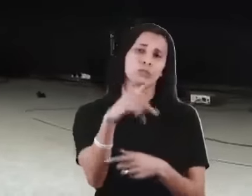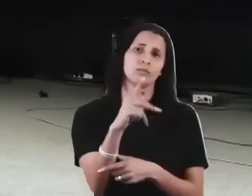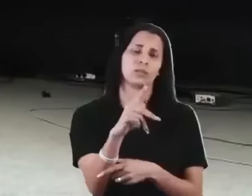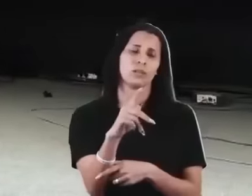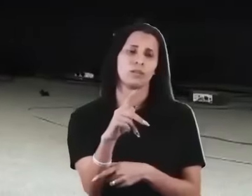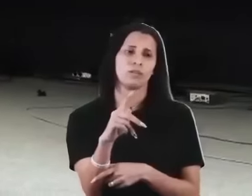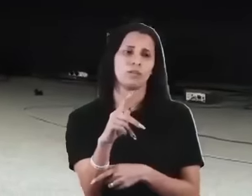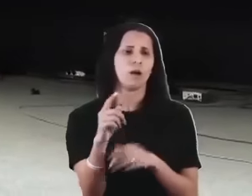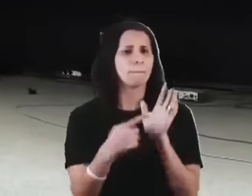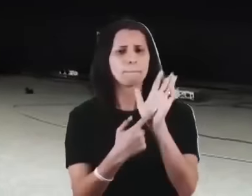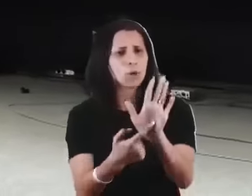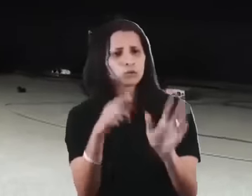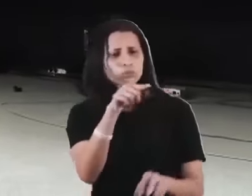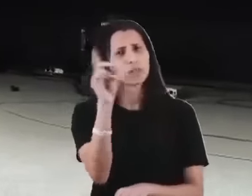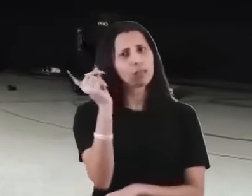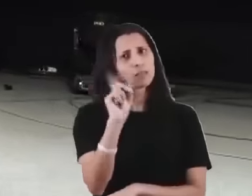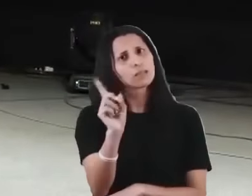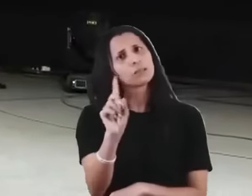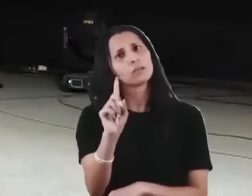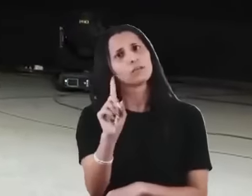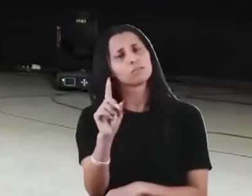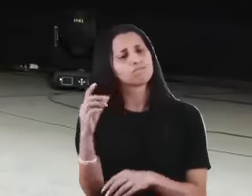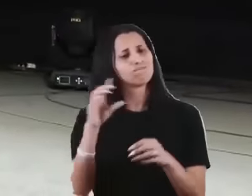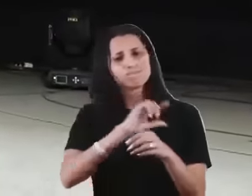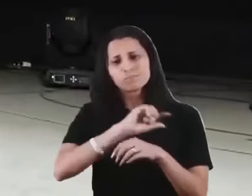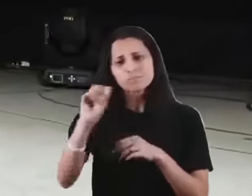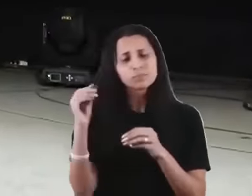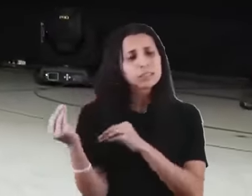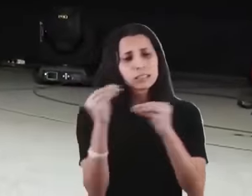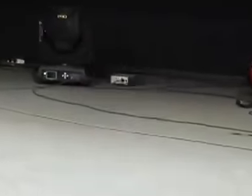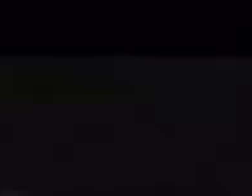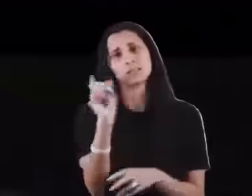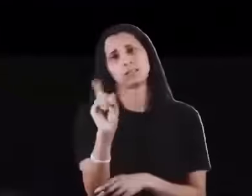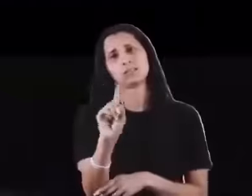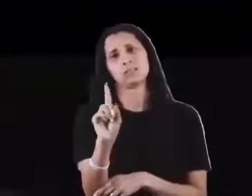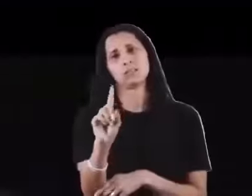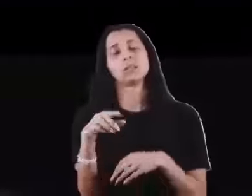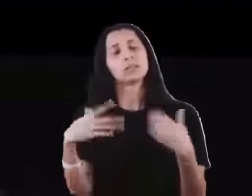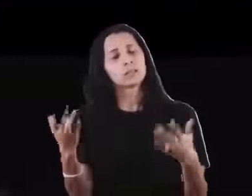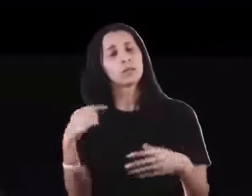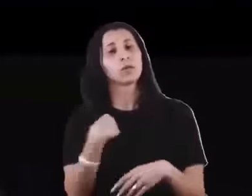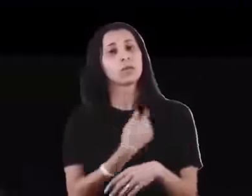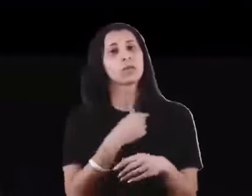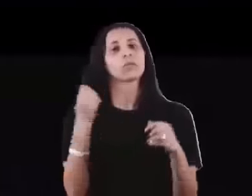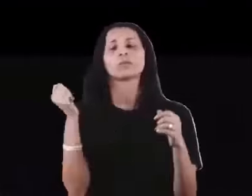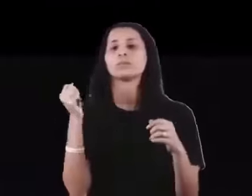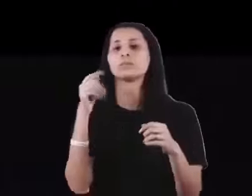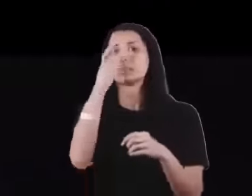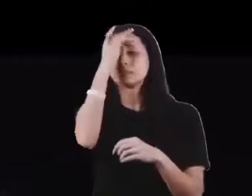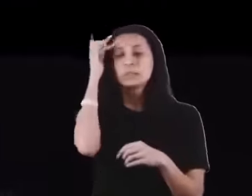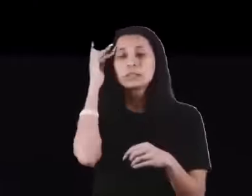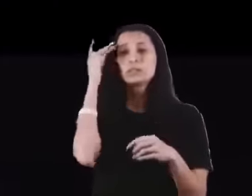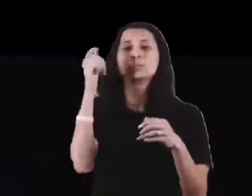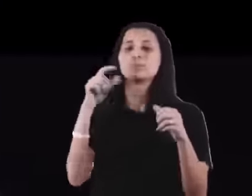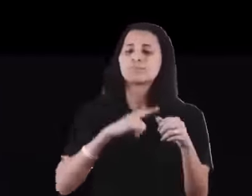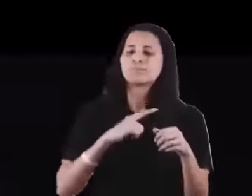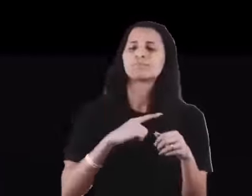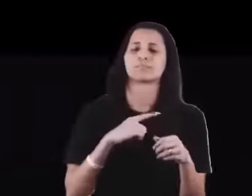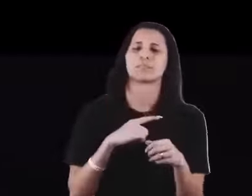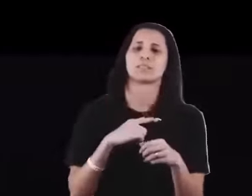é assim jeito quando Deus tem um propósito na vida de alguém quando alguém briga Sempre tem alguém para querer esconder mas não esconde